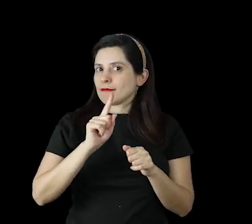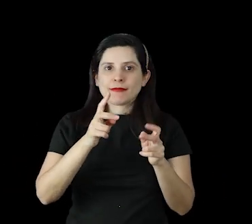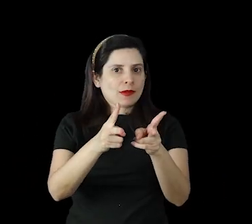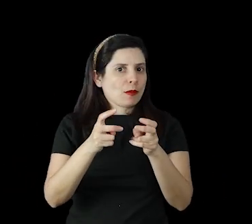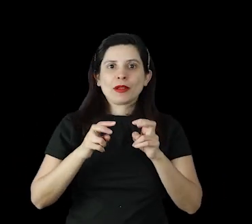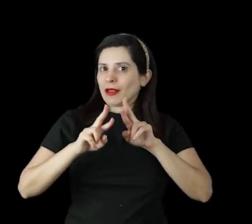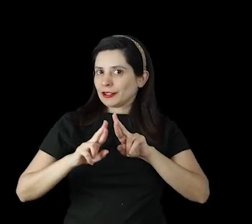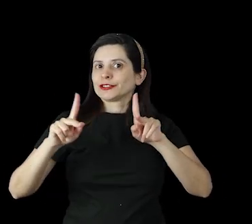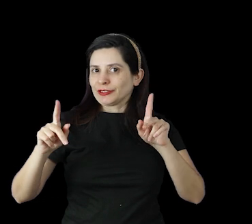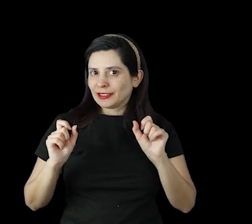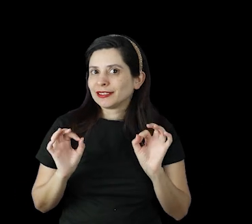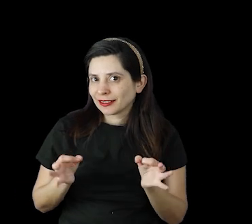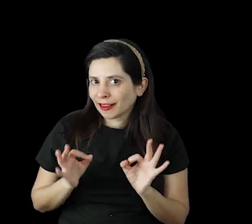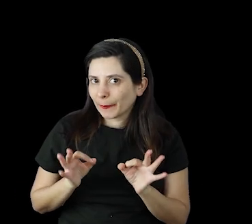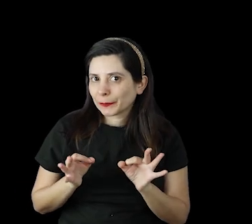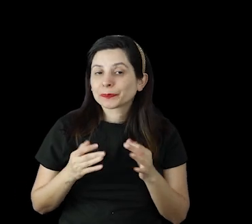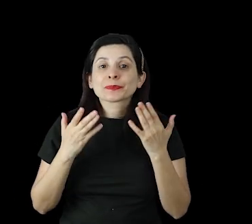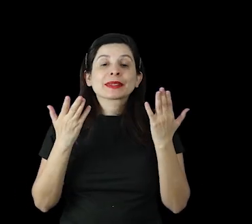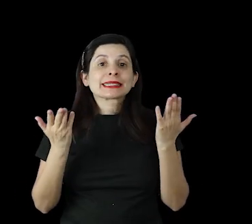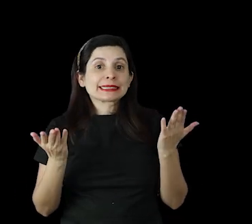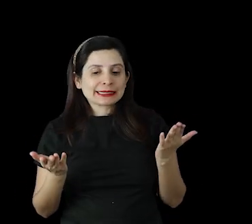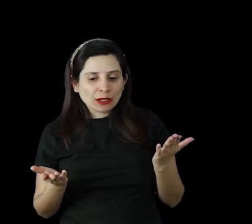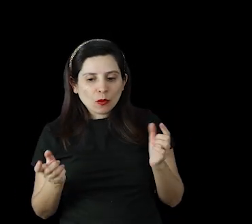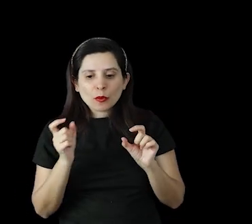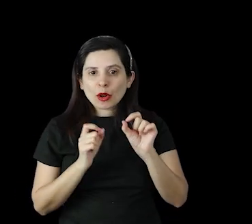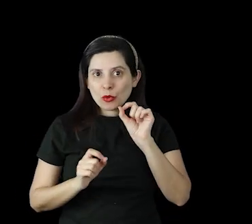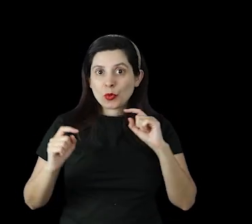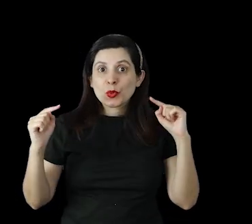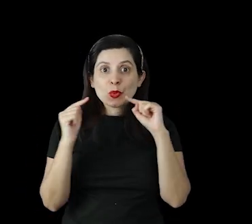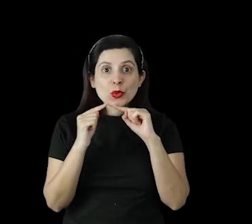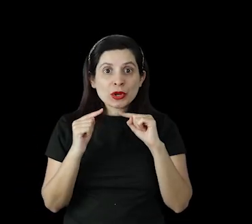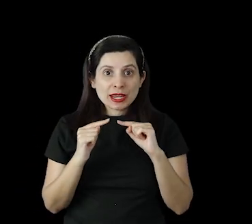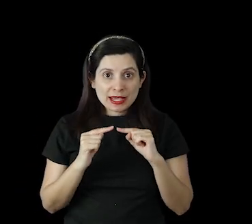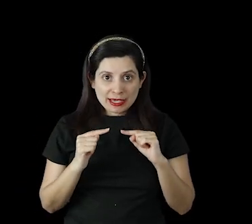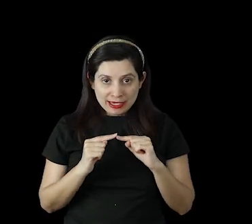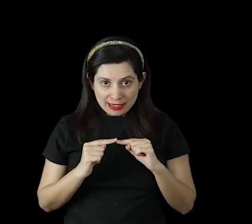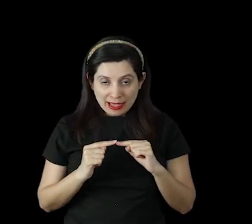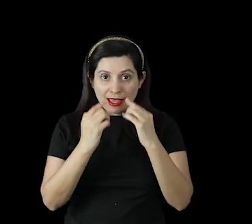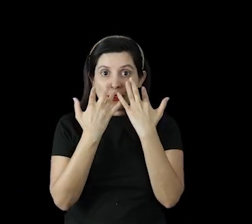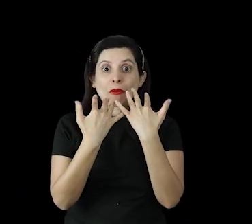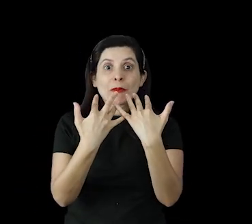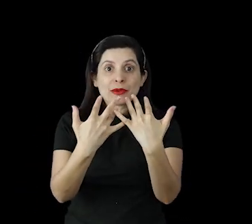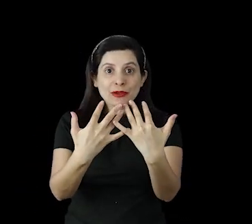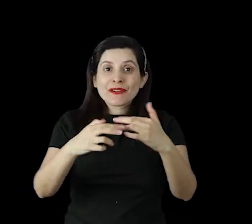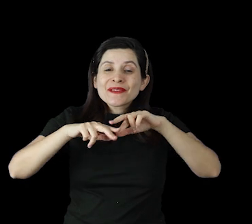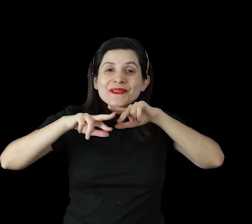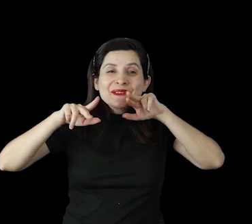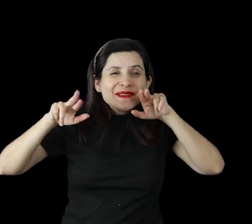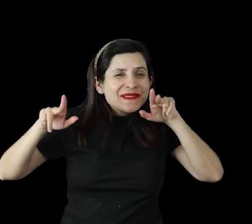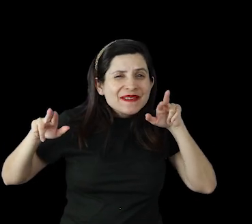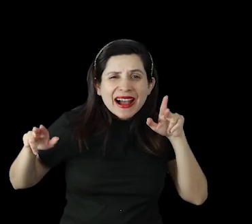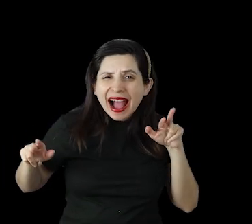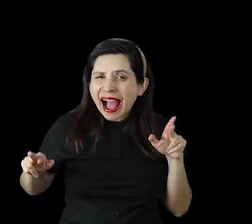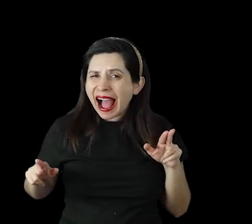essa diferença, né? Para conectar com um grande público, são várias questões,